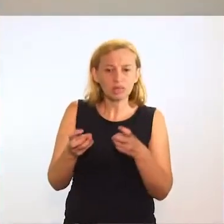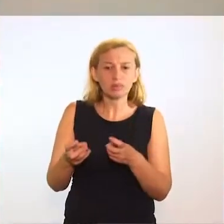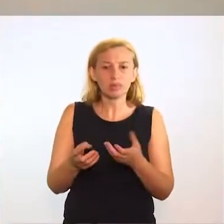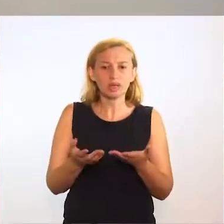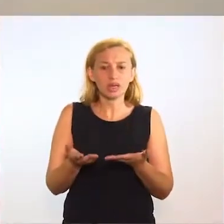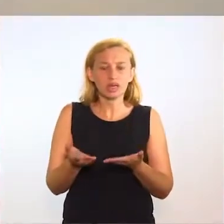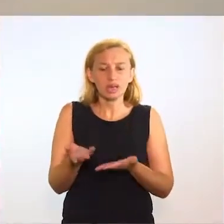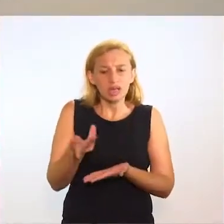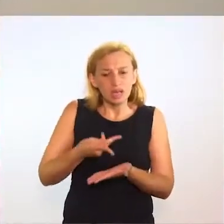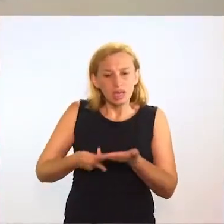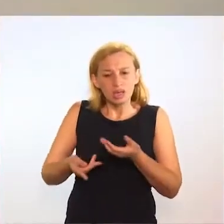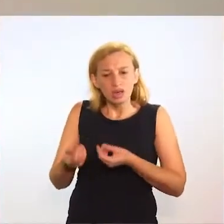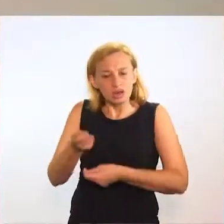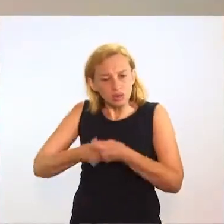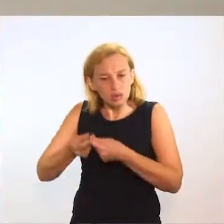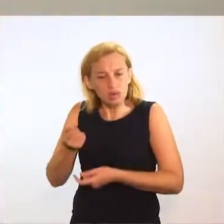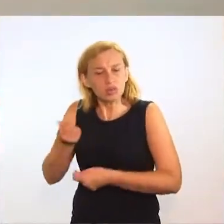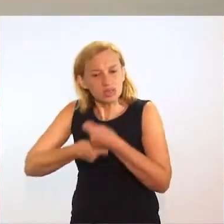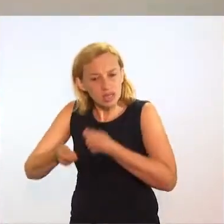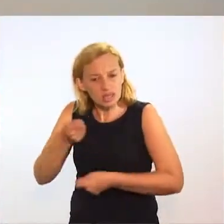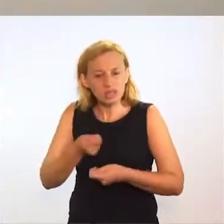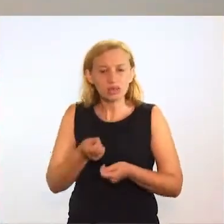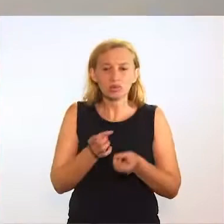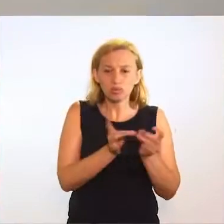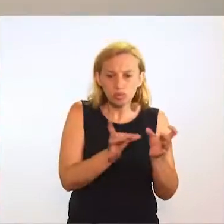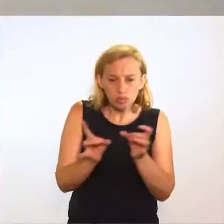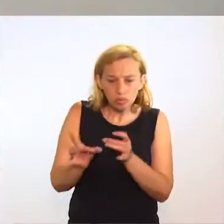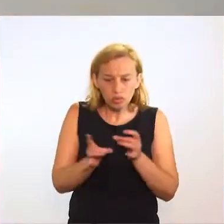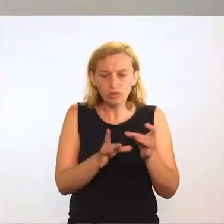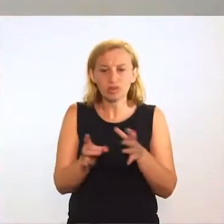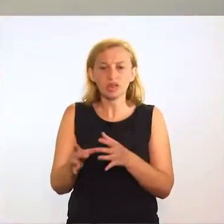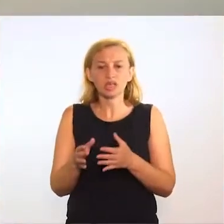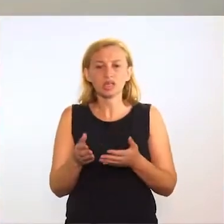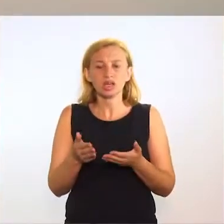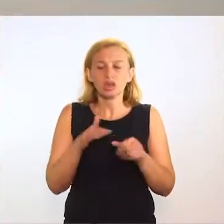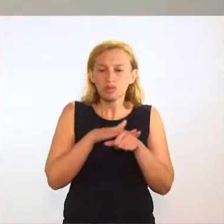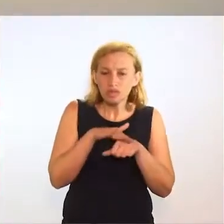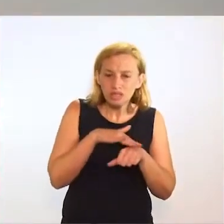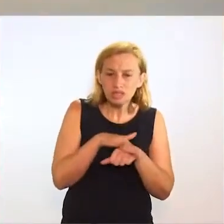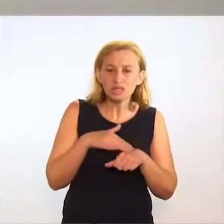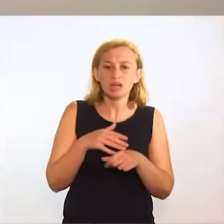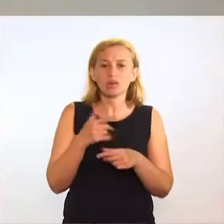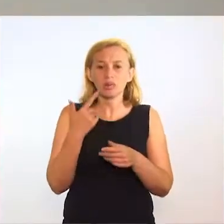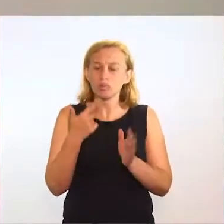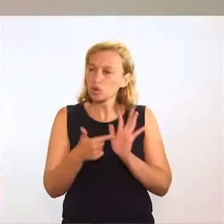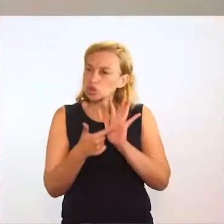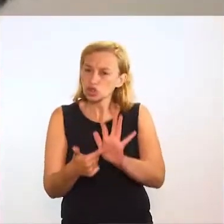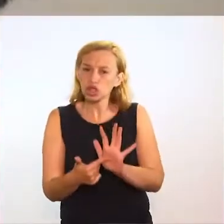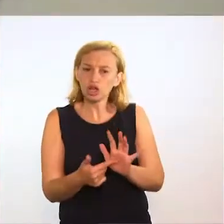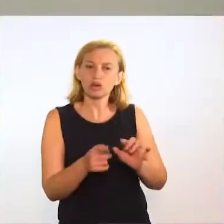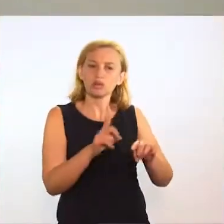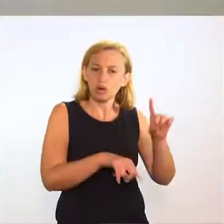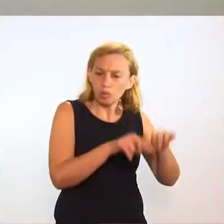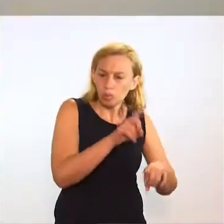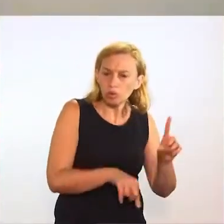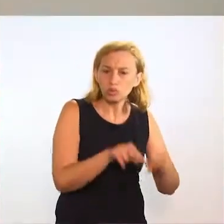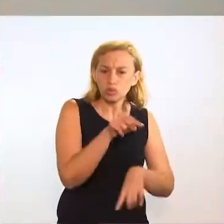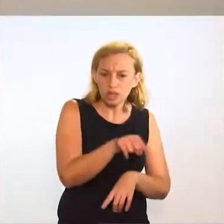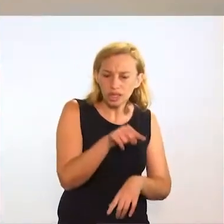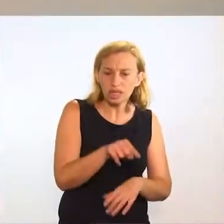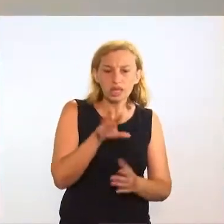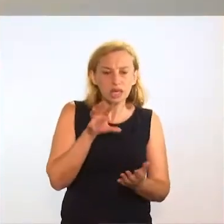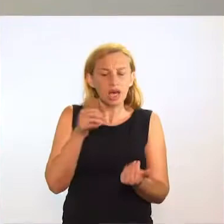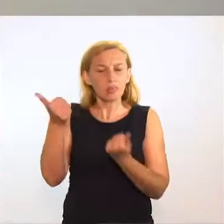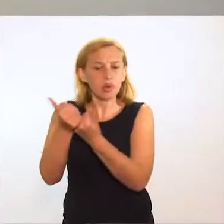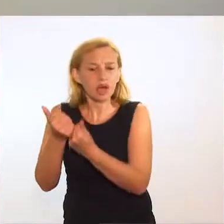da comercialização dos nossos produtos, a gente gera renda. Então, ajudavam a gente a disseminar os produtos e falar, olha, tem esse produto aqui, ó, que se você comprar, você